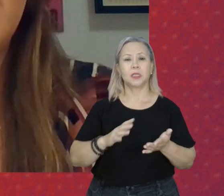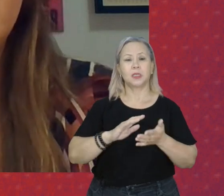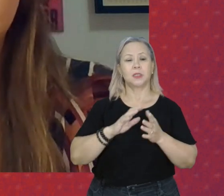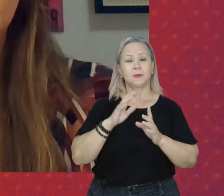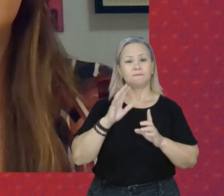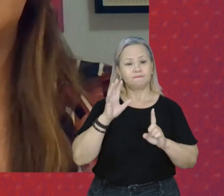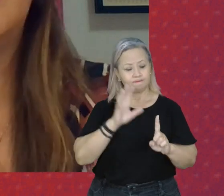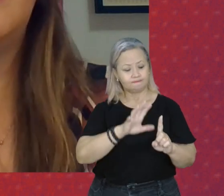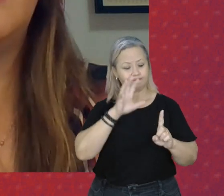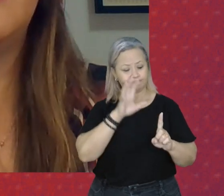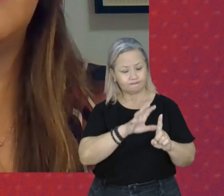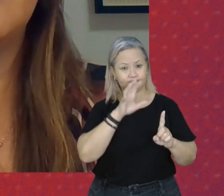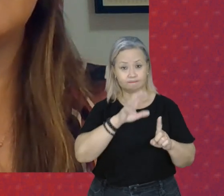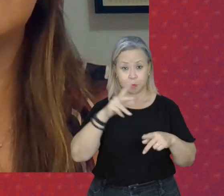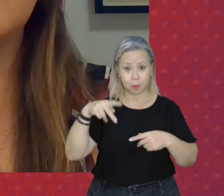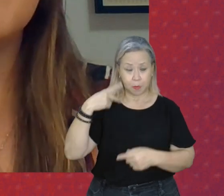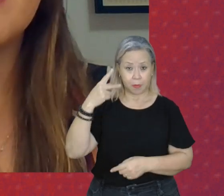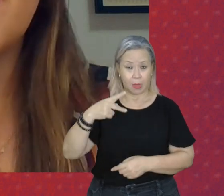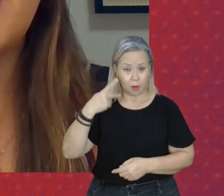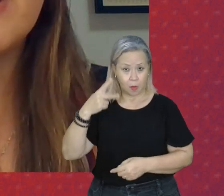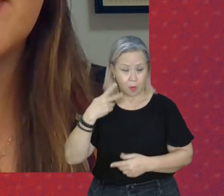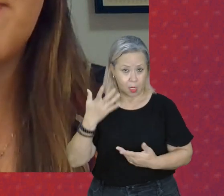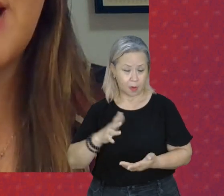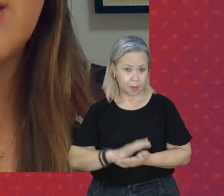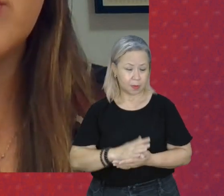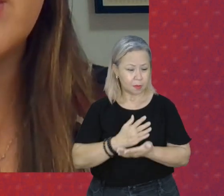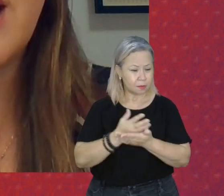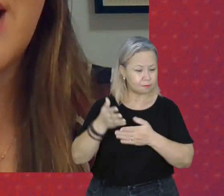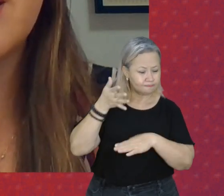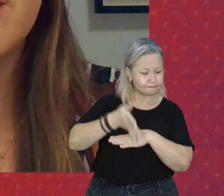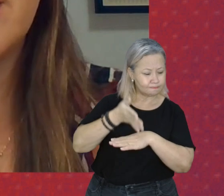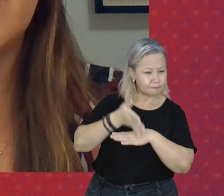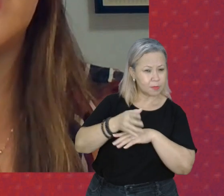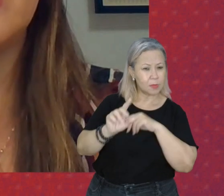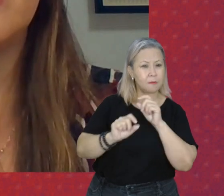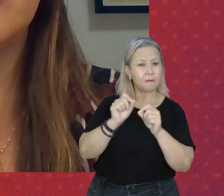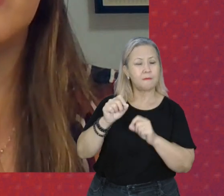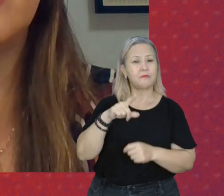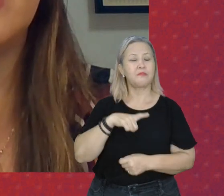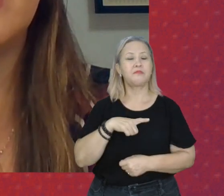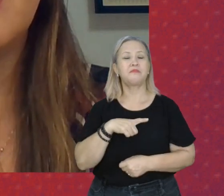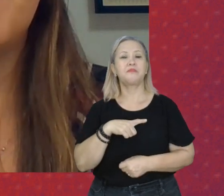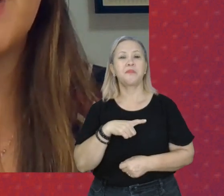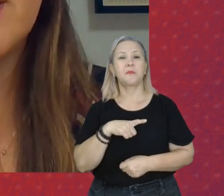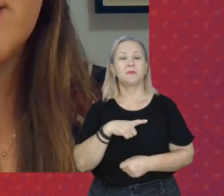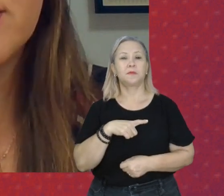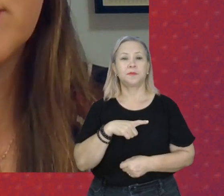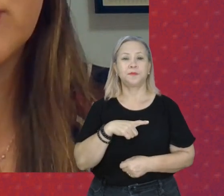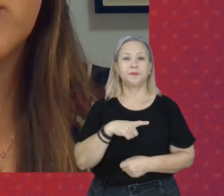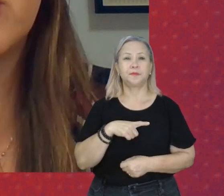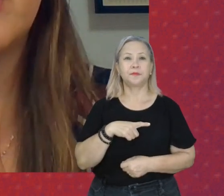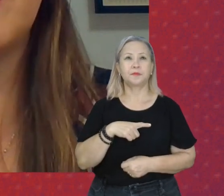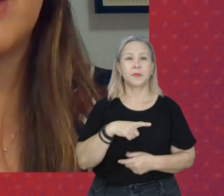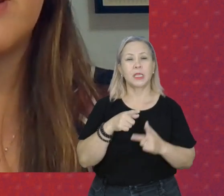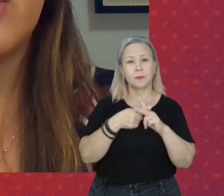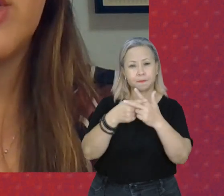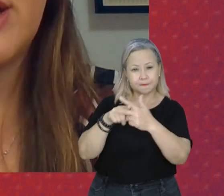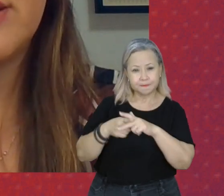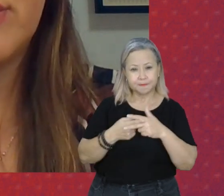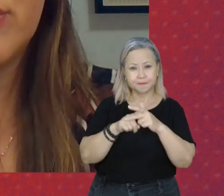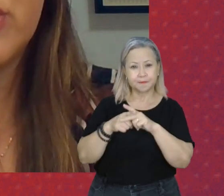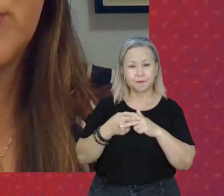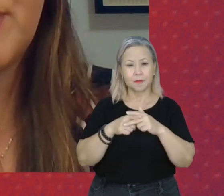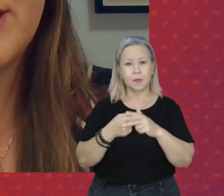o parlamento, começar a participar do que há, né, de mecanismos de